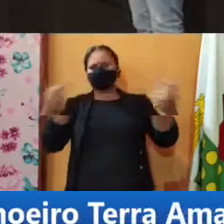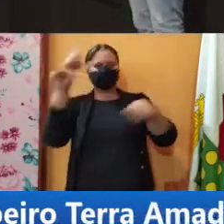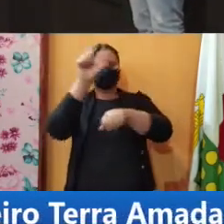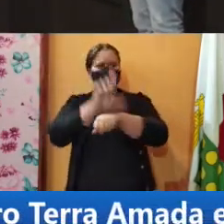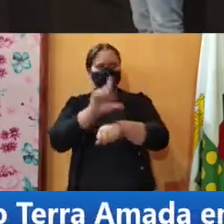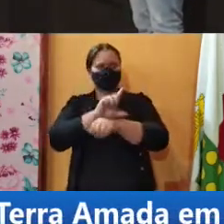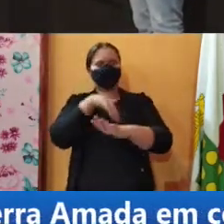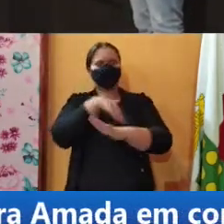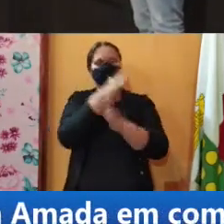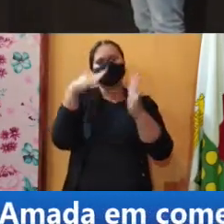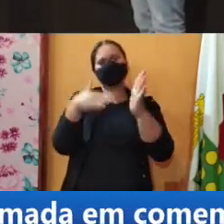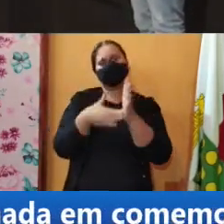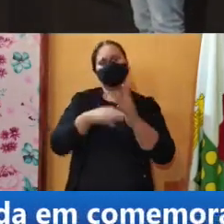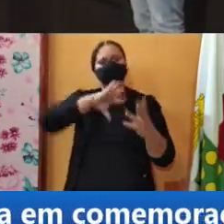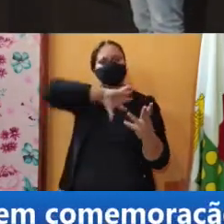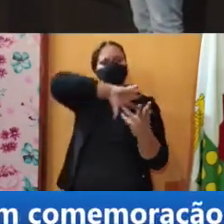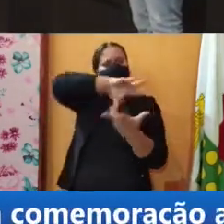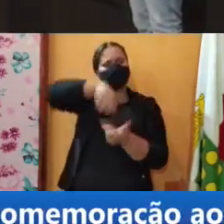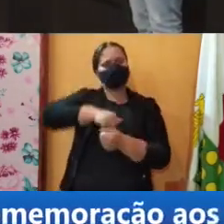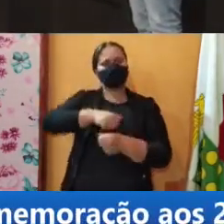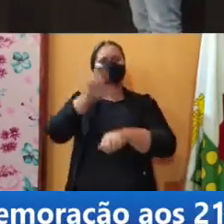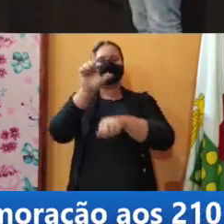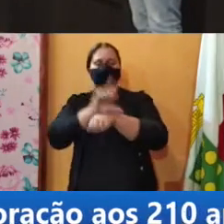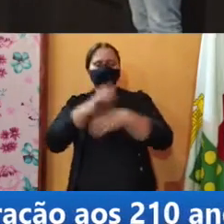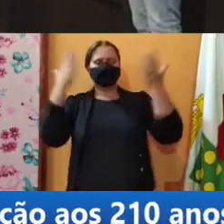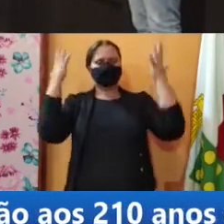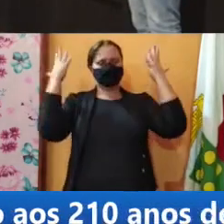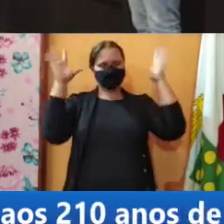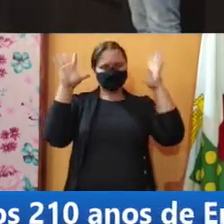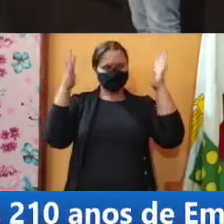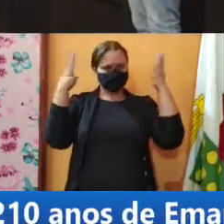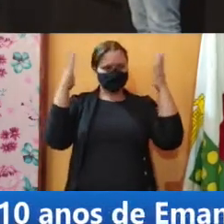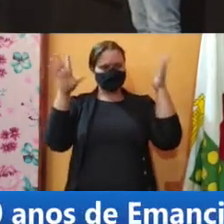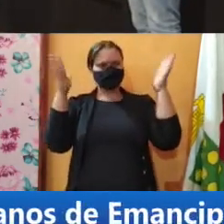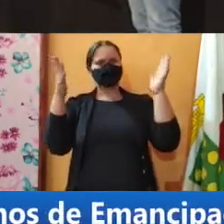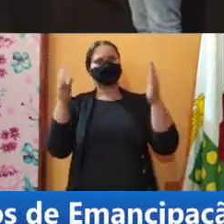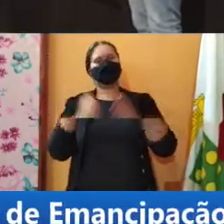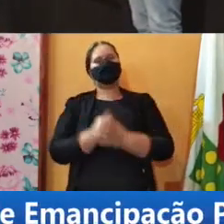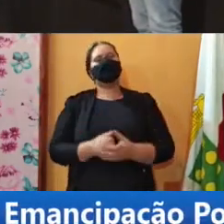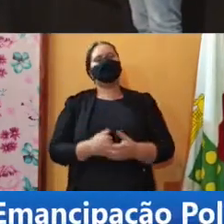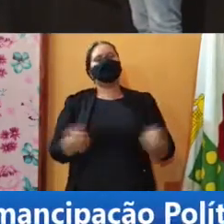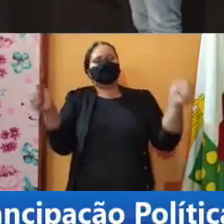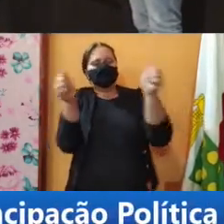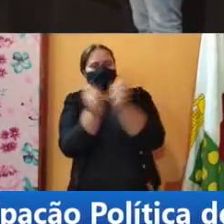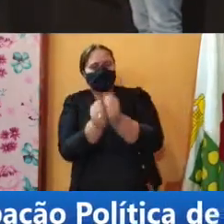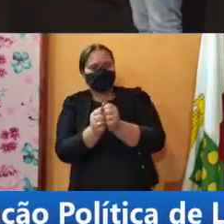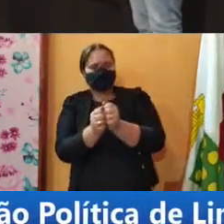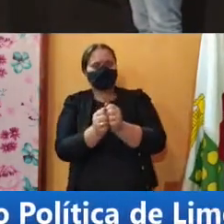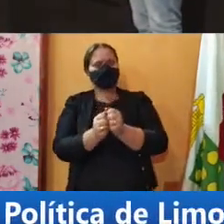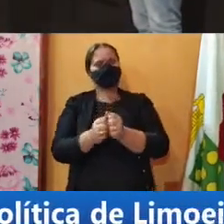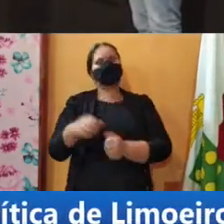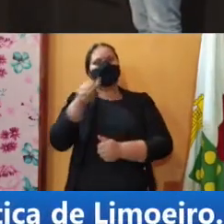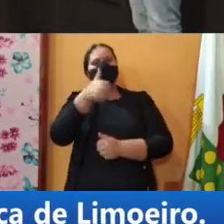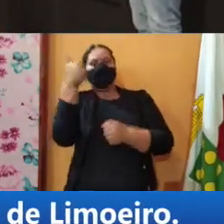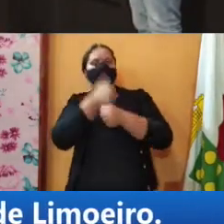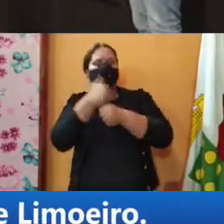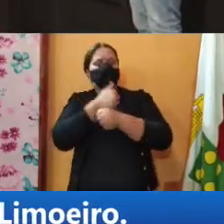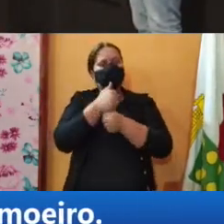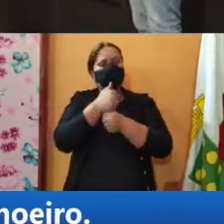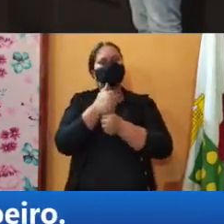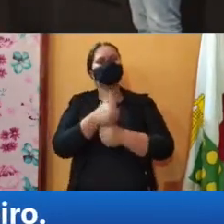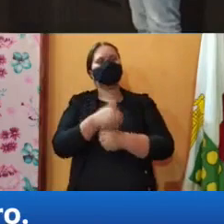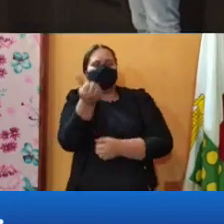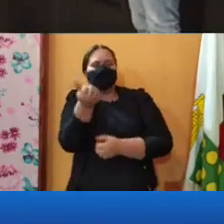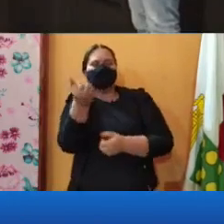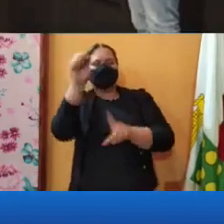mundo. Né? Vocês de Limoeiro estão de parabéns. A gente vem de um ano e 6 meses de pandemia,